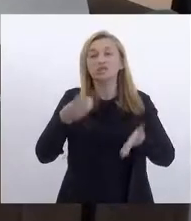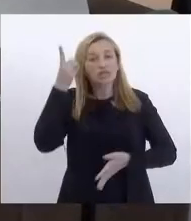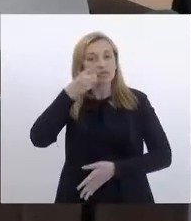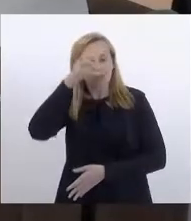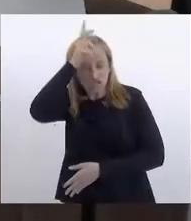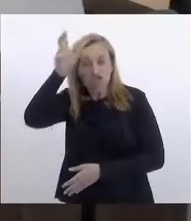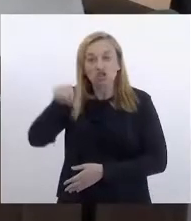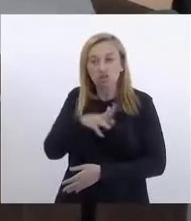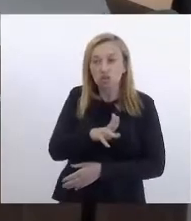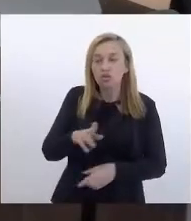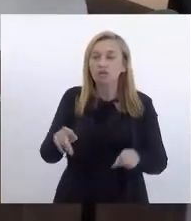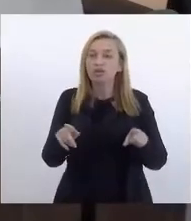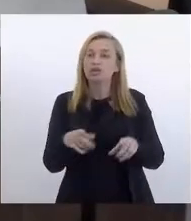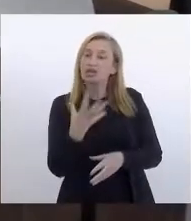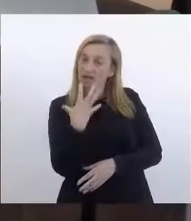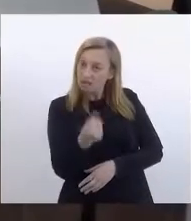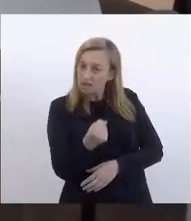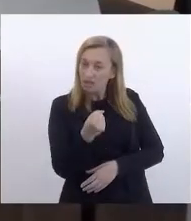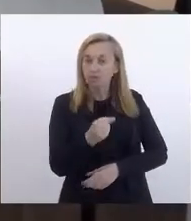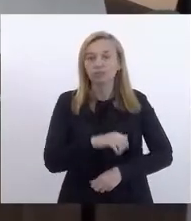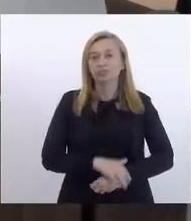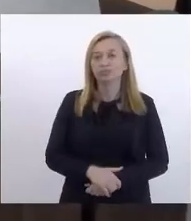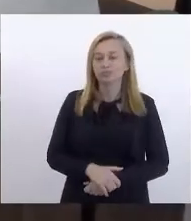Tia Ju e o parecer favorável.